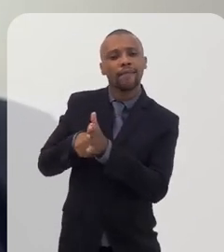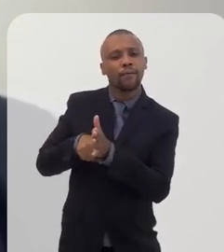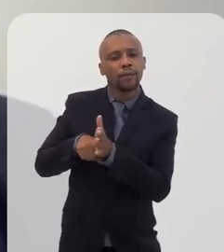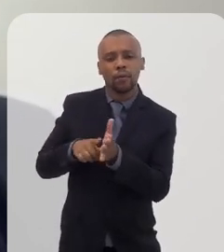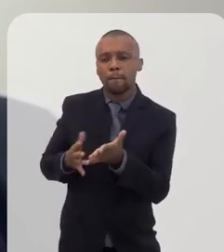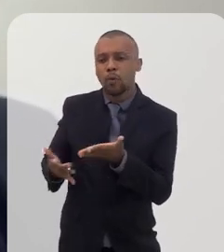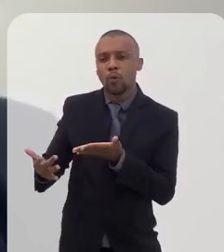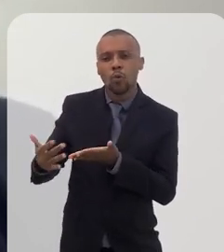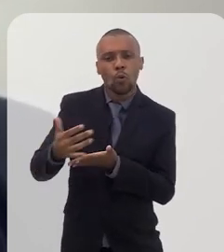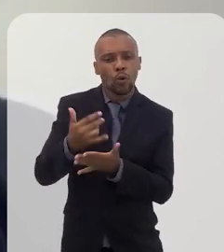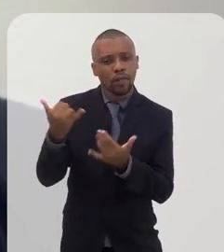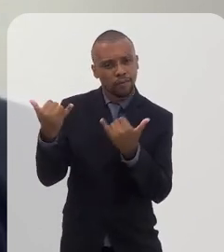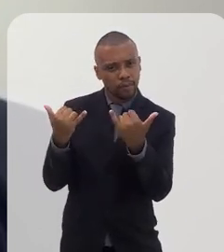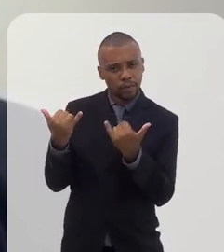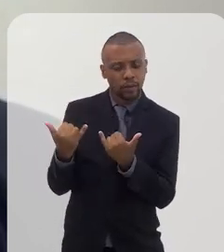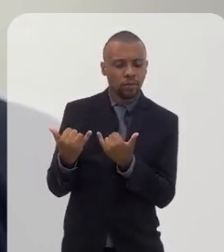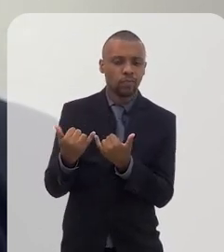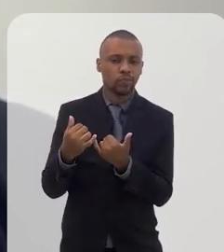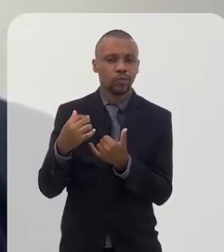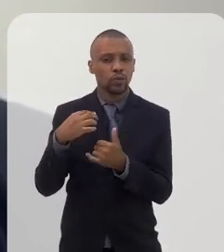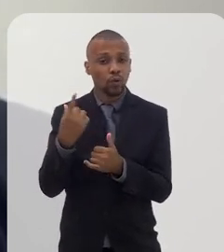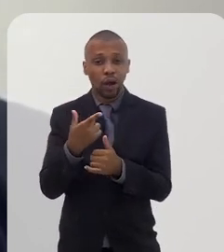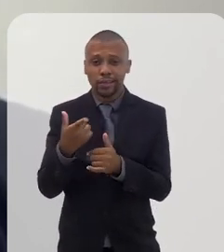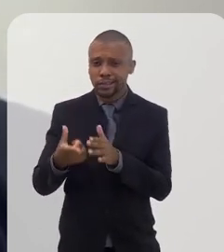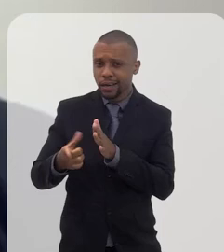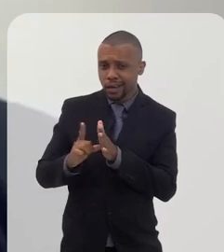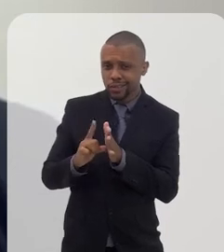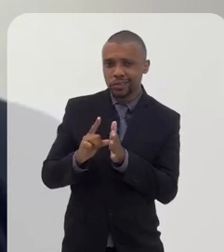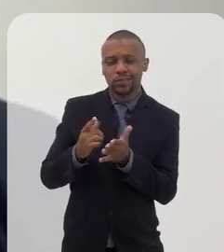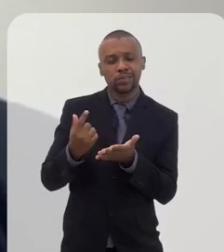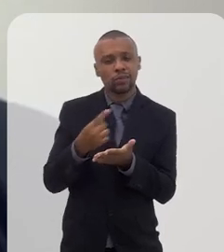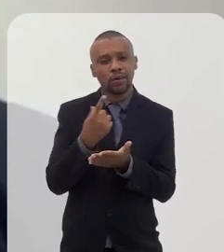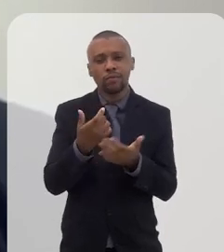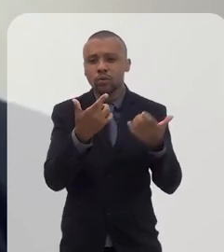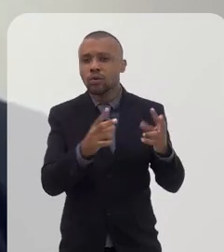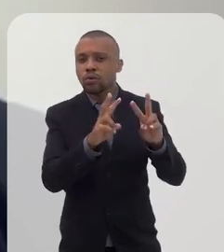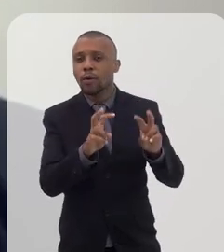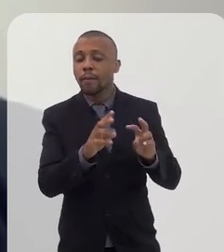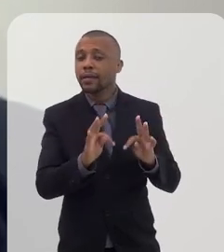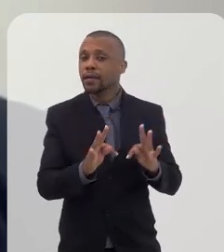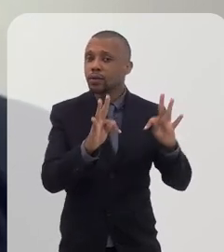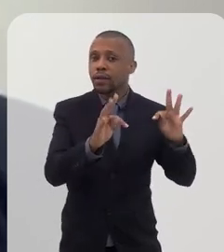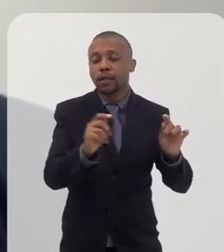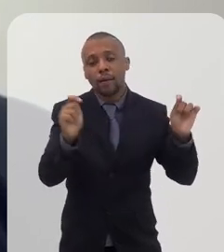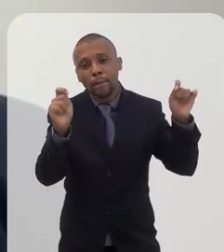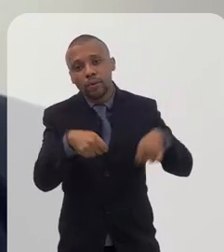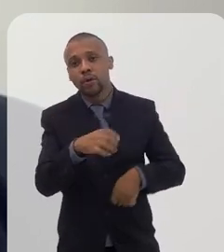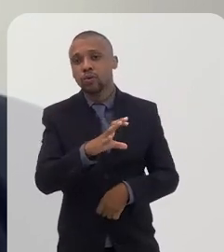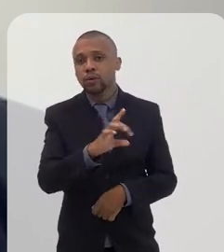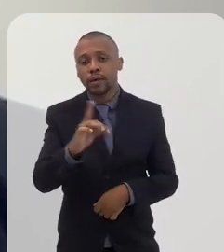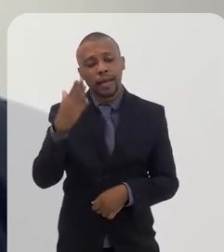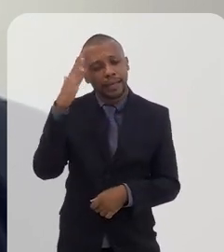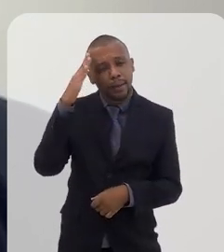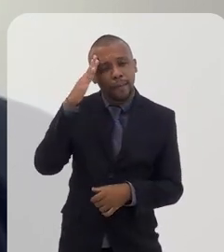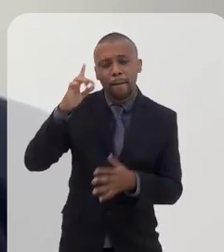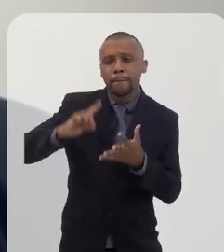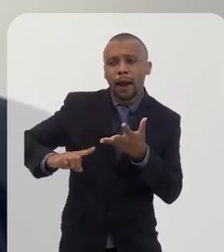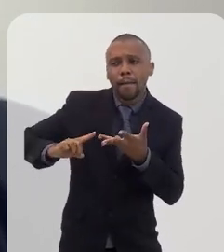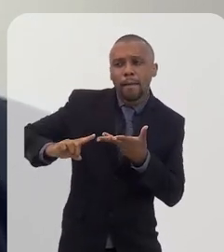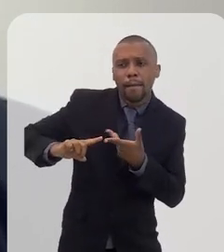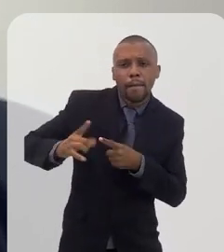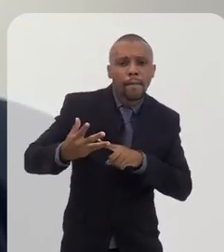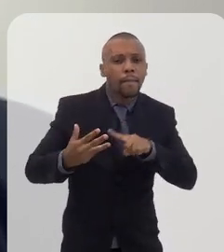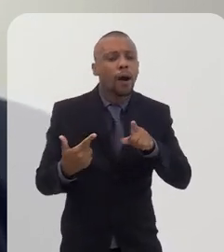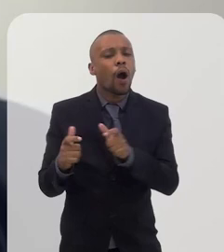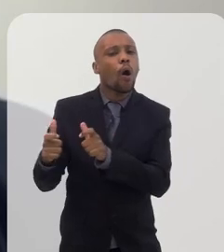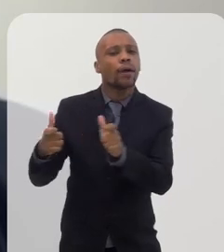informações. A gente falou no primeiro bloco sobre as tecnologias que estão sendo utilizadas, né, a possibilidade do coordenador, saber exatamente onde